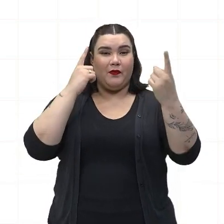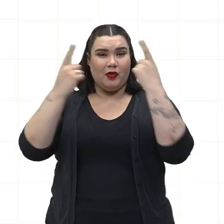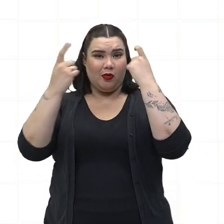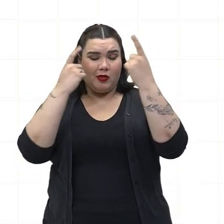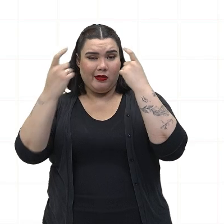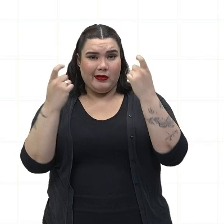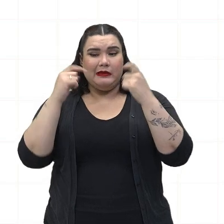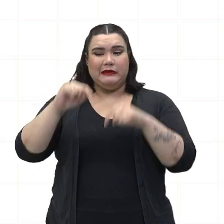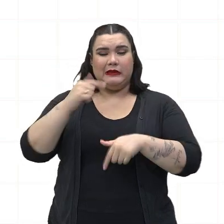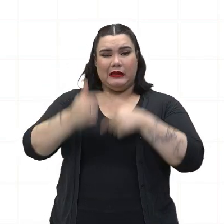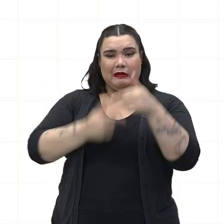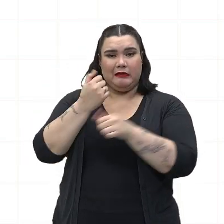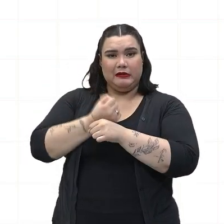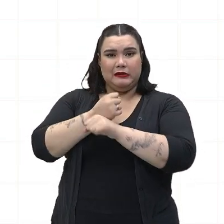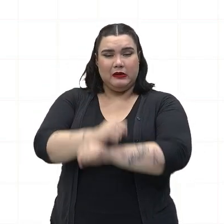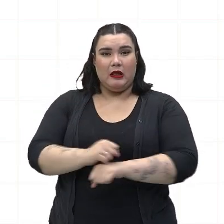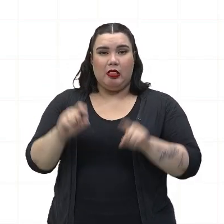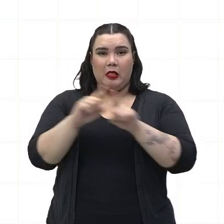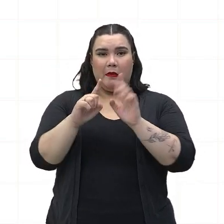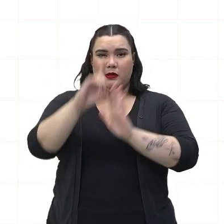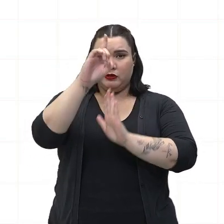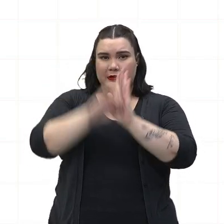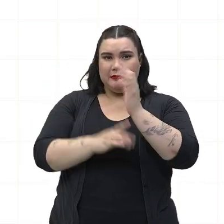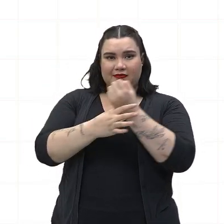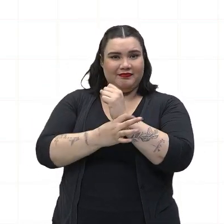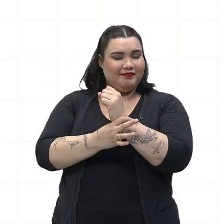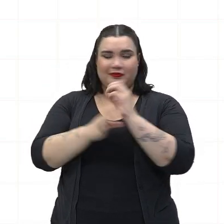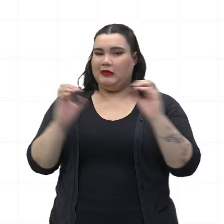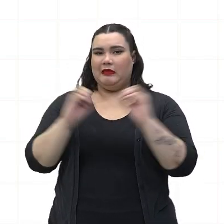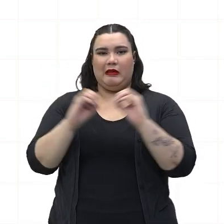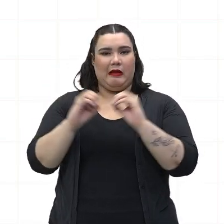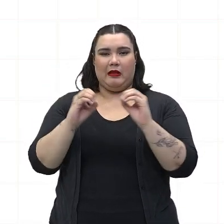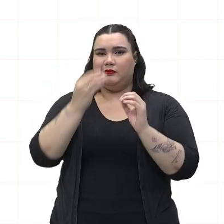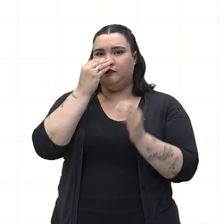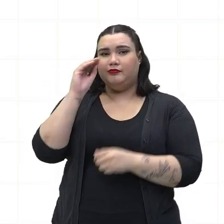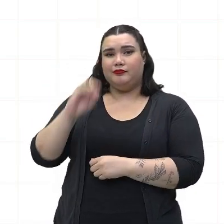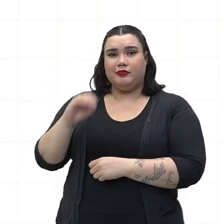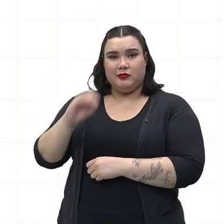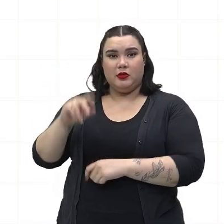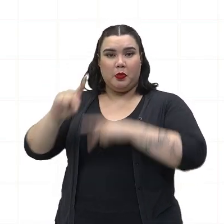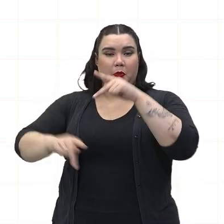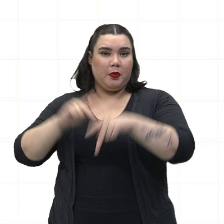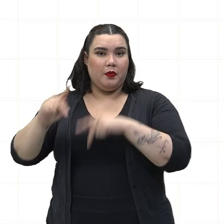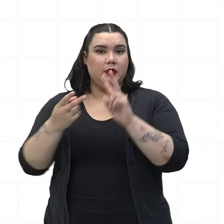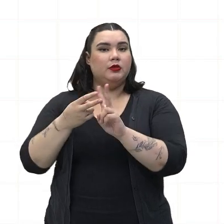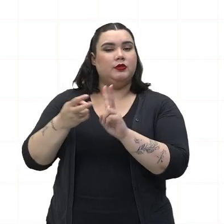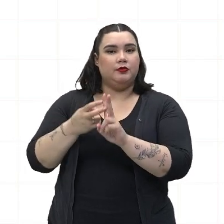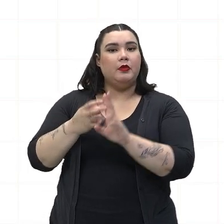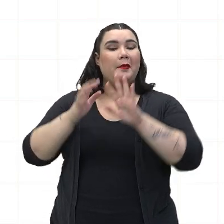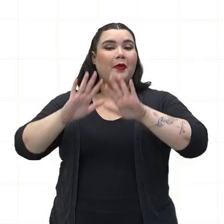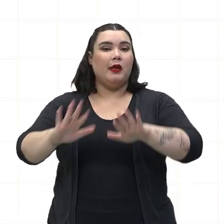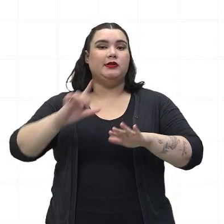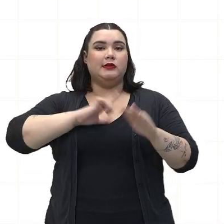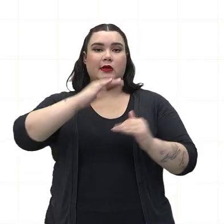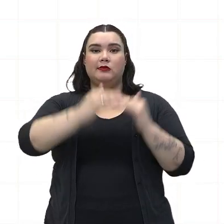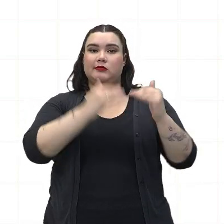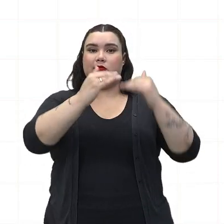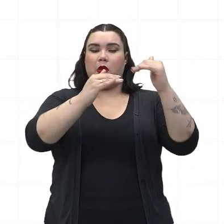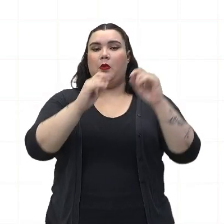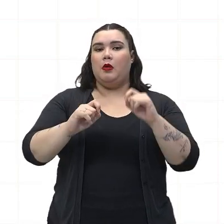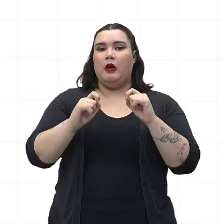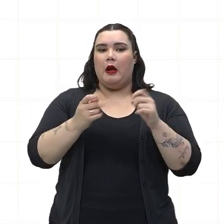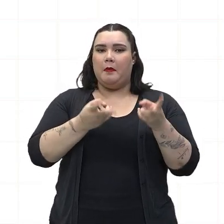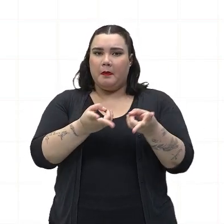exploração e negação dos direitos dos povos indígenas, mas também por avanços